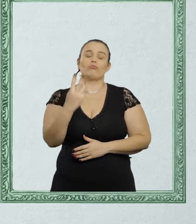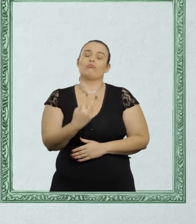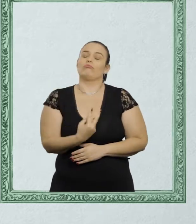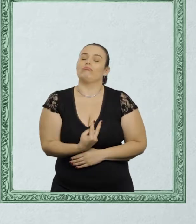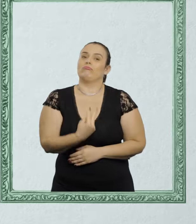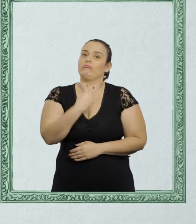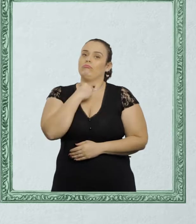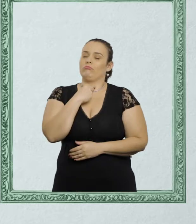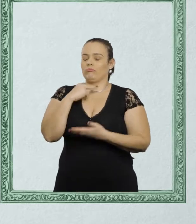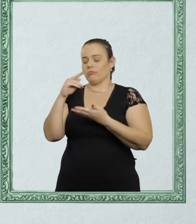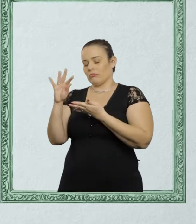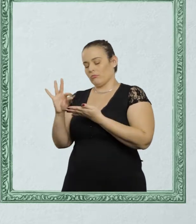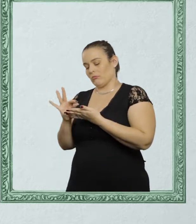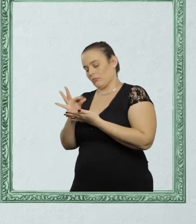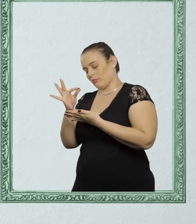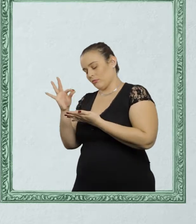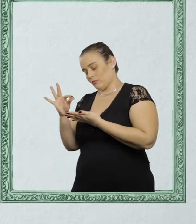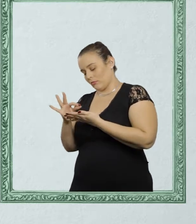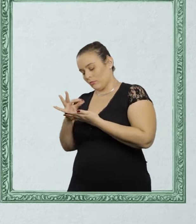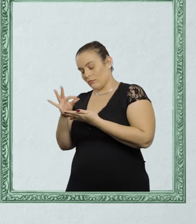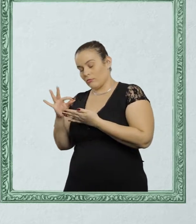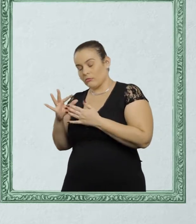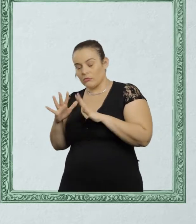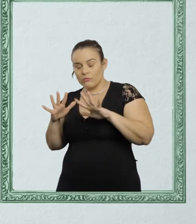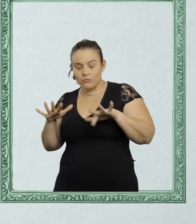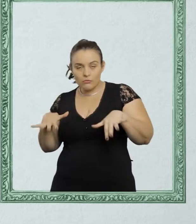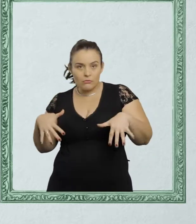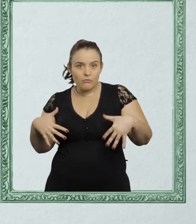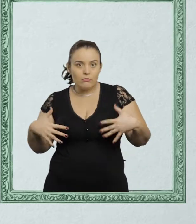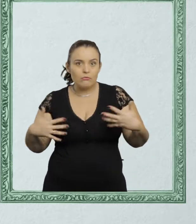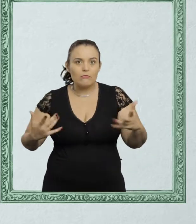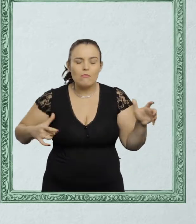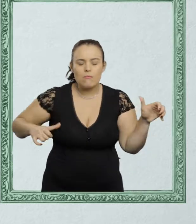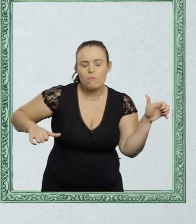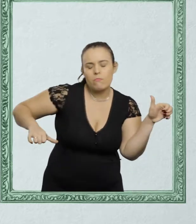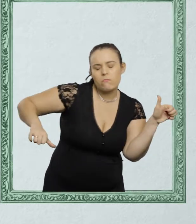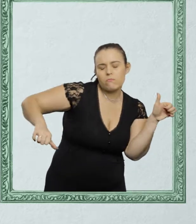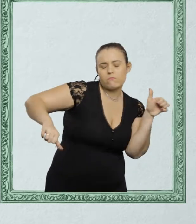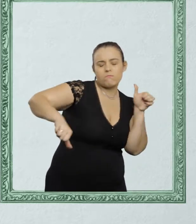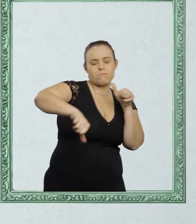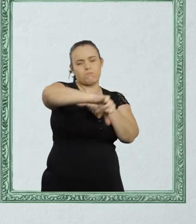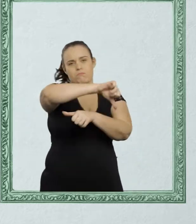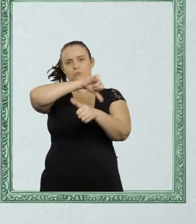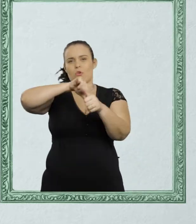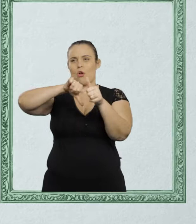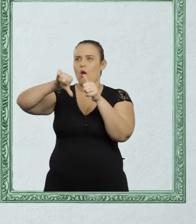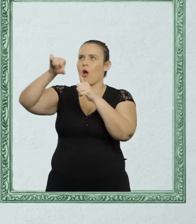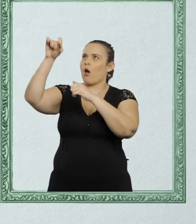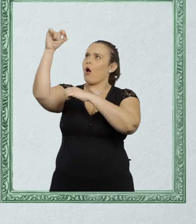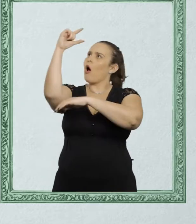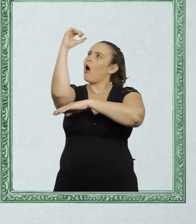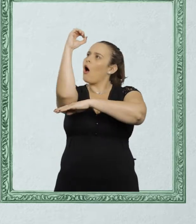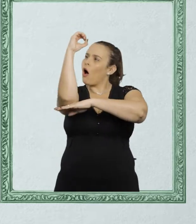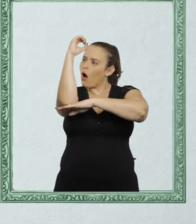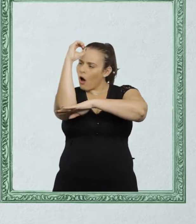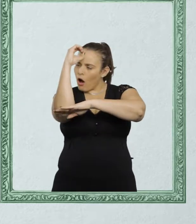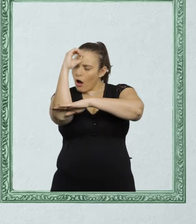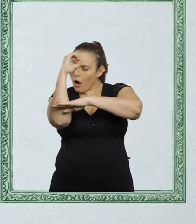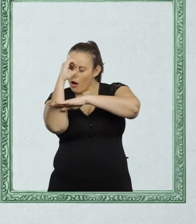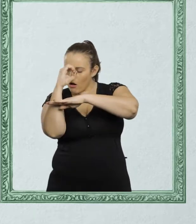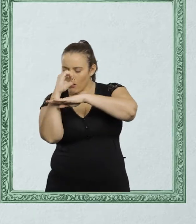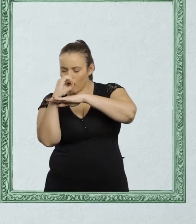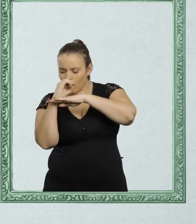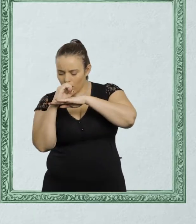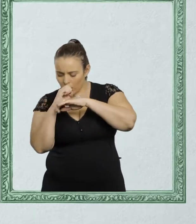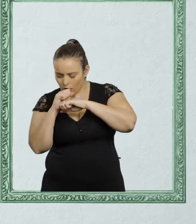ocupada costurando. De repente, a lagoa mudou. O sol se escondeu e as sombras se